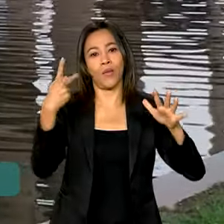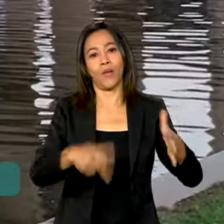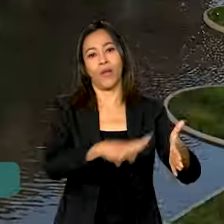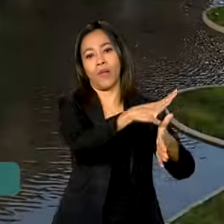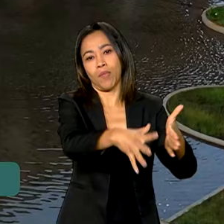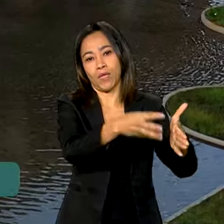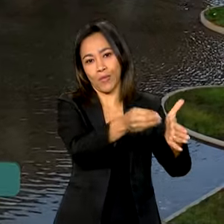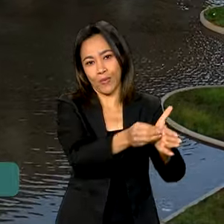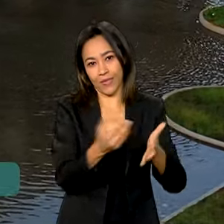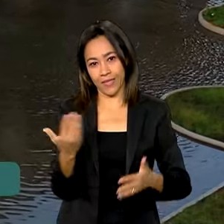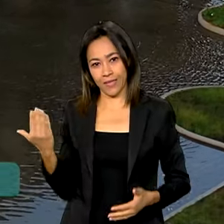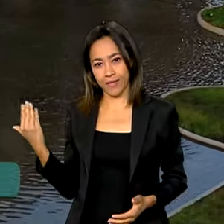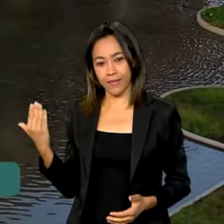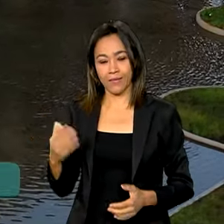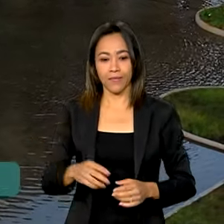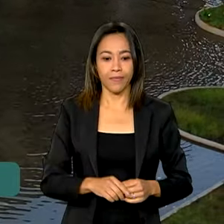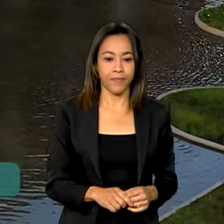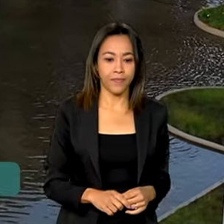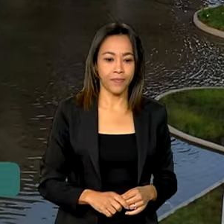Amazônia.